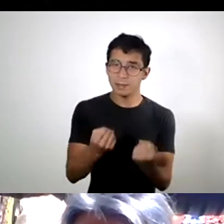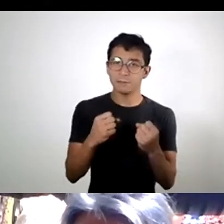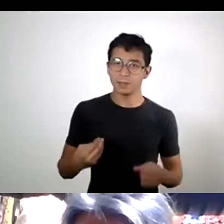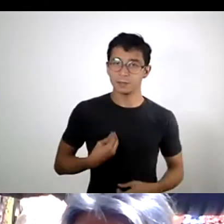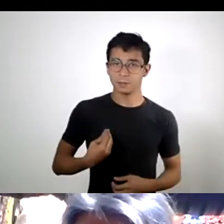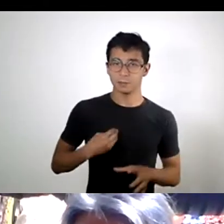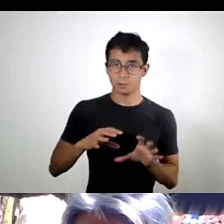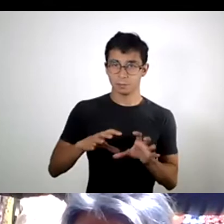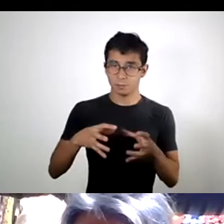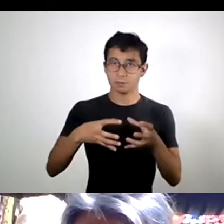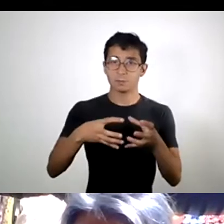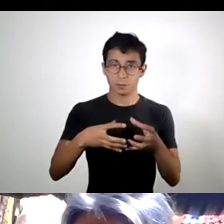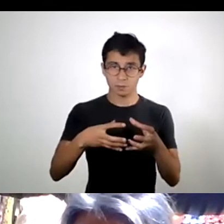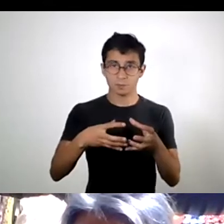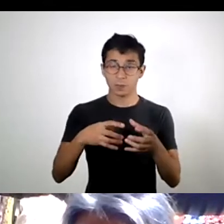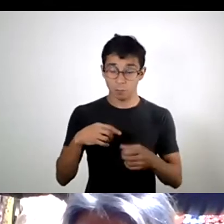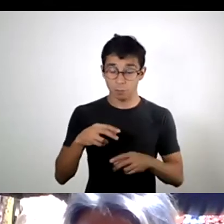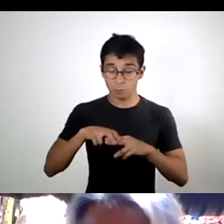grupo